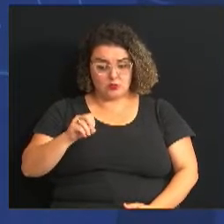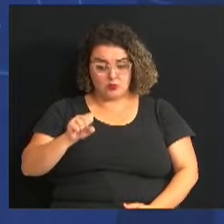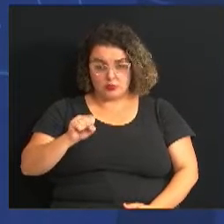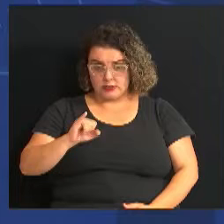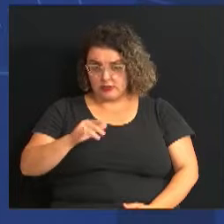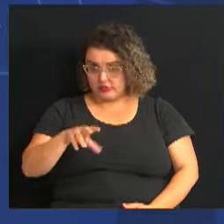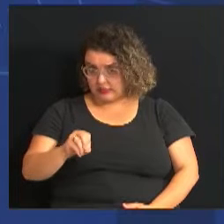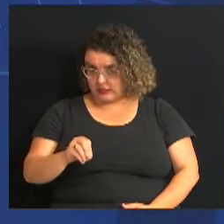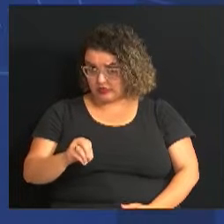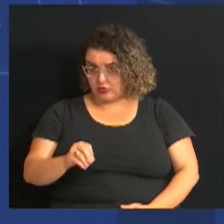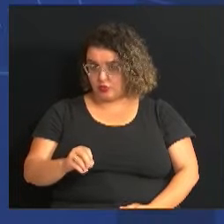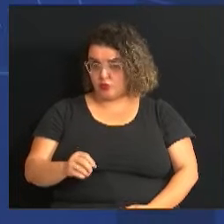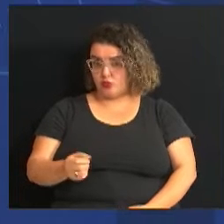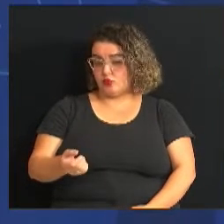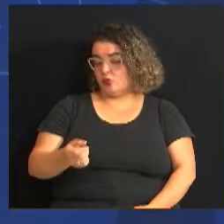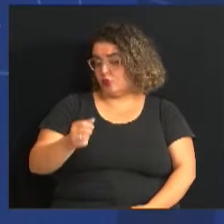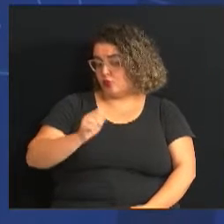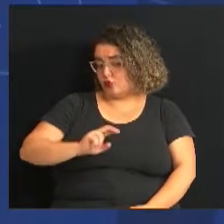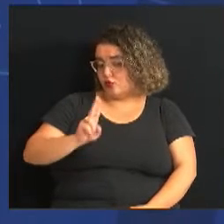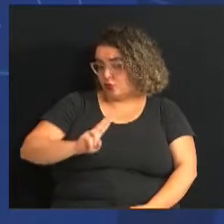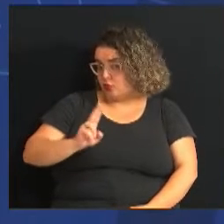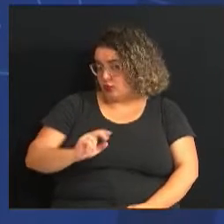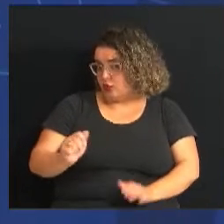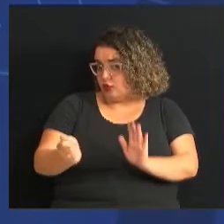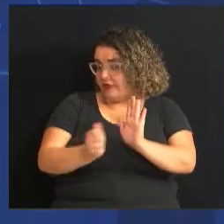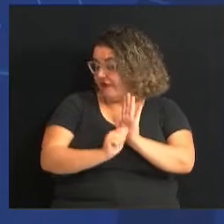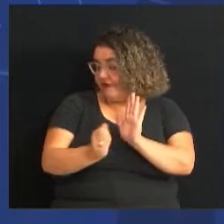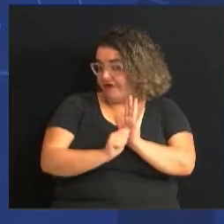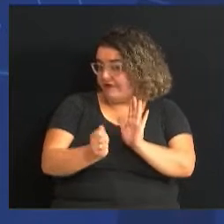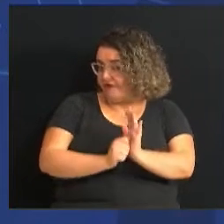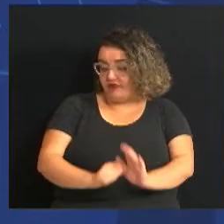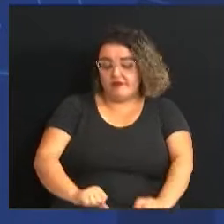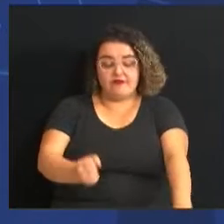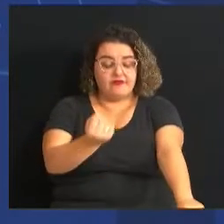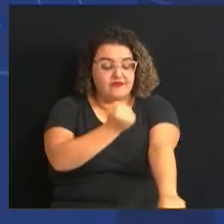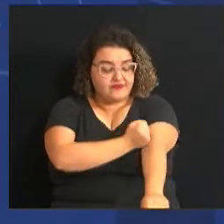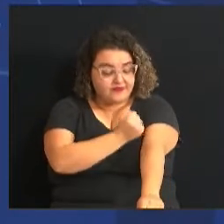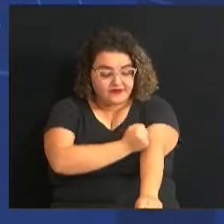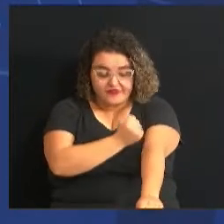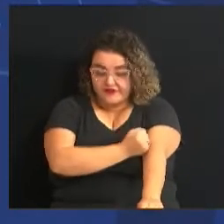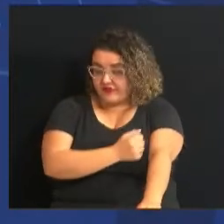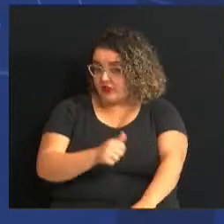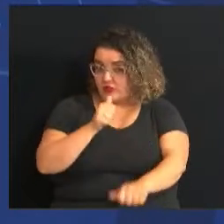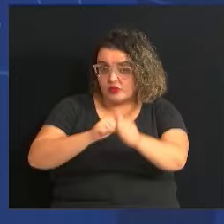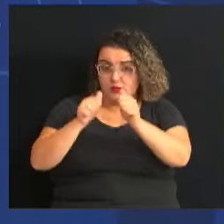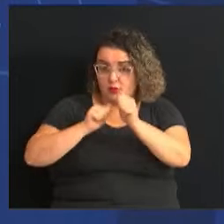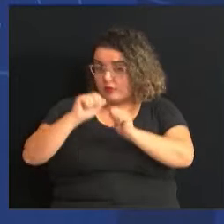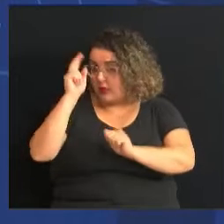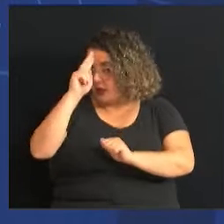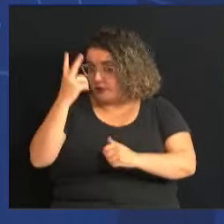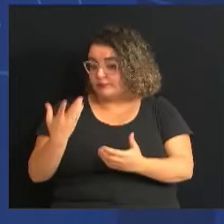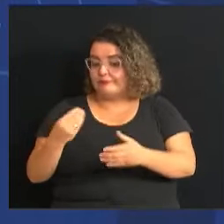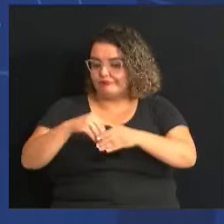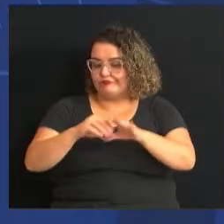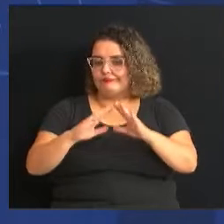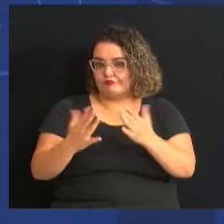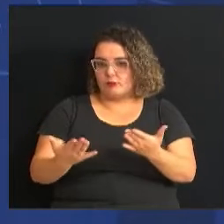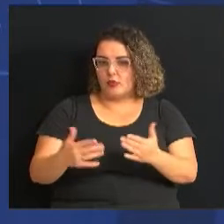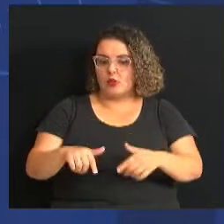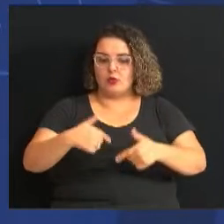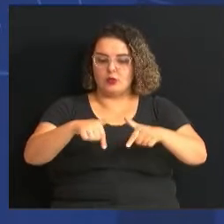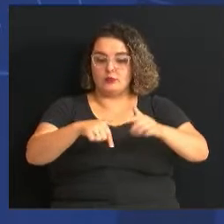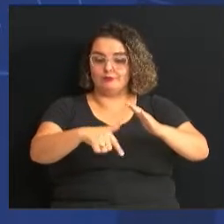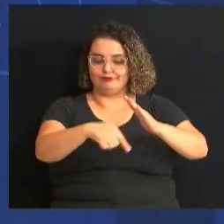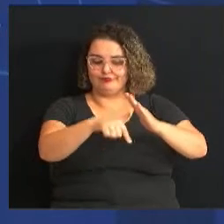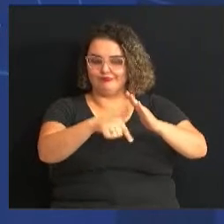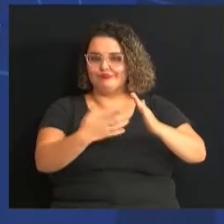acabaram desenvolvendo devido ao uso e abuso dentro de casa. Muitas das vezes o trabalhador que estava no home office, ele